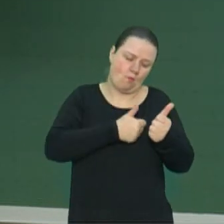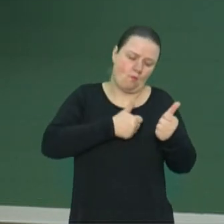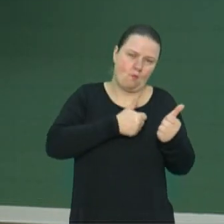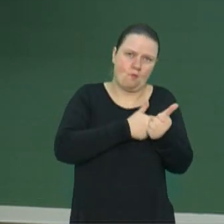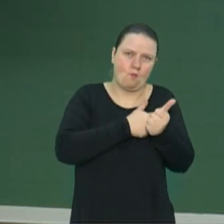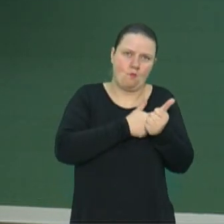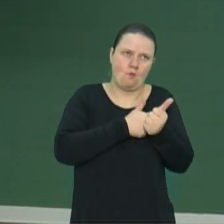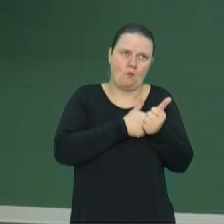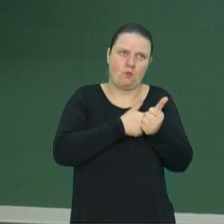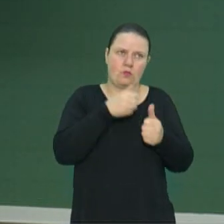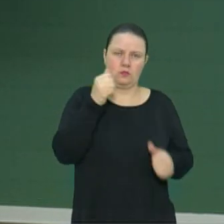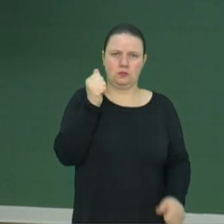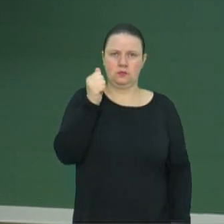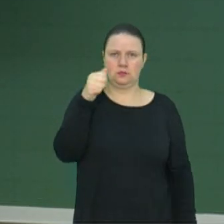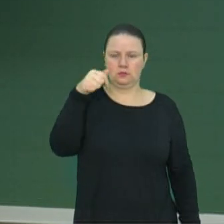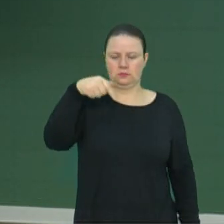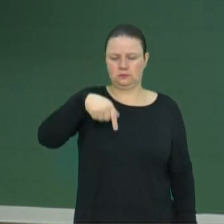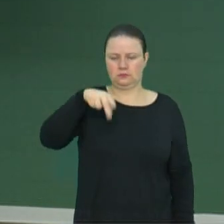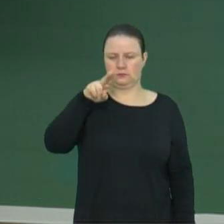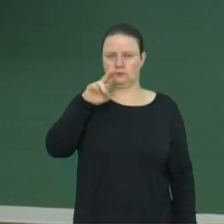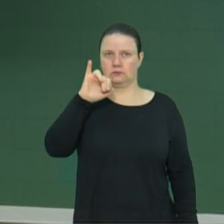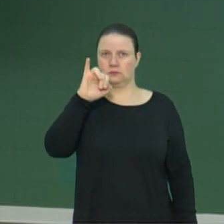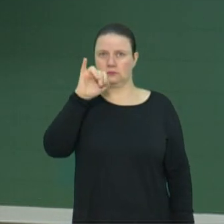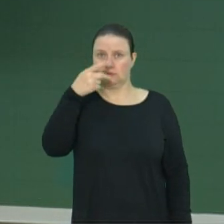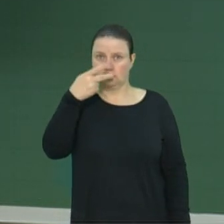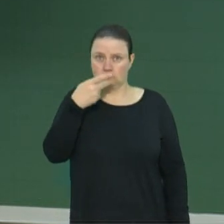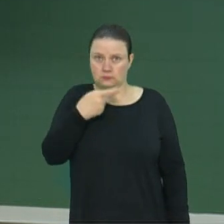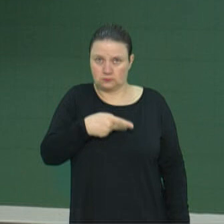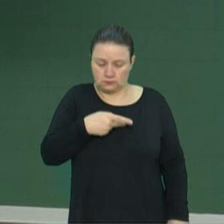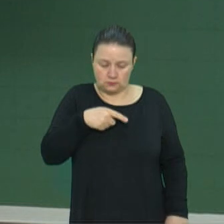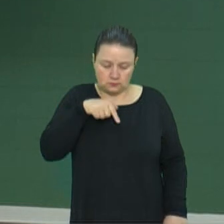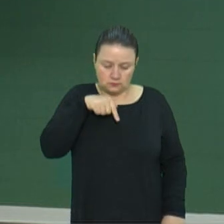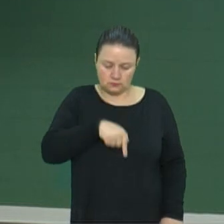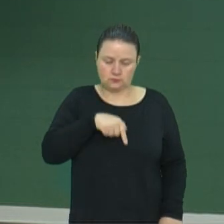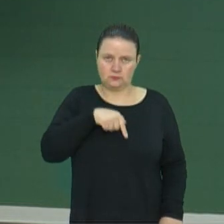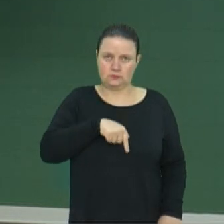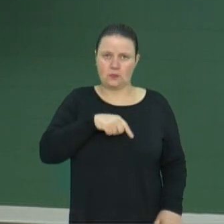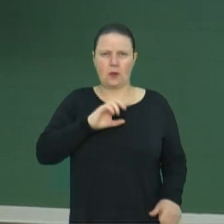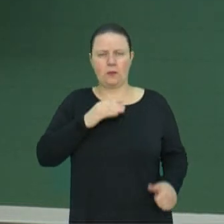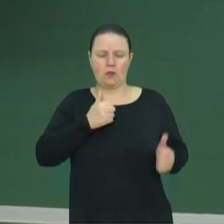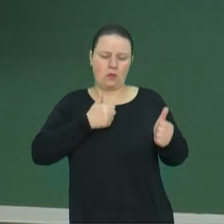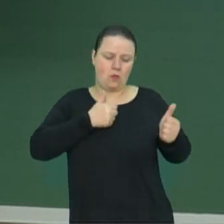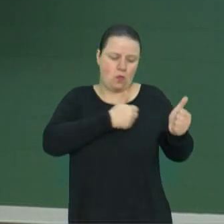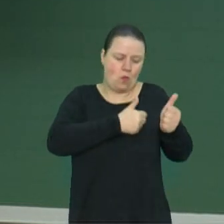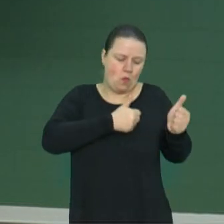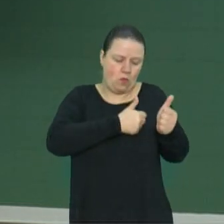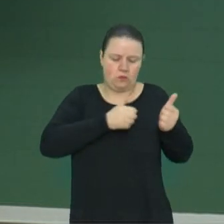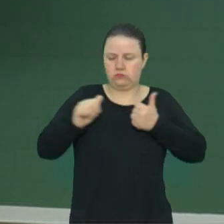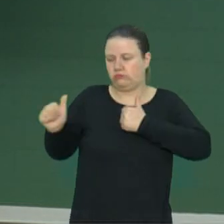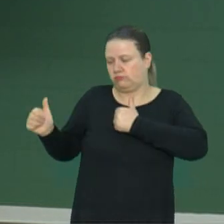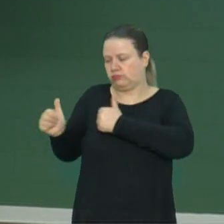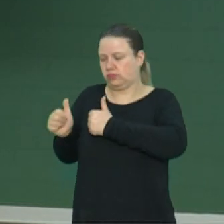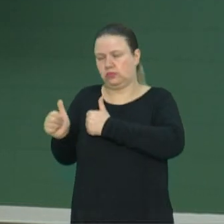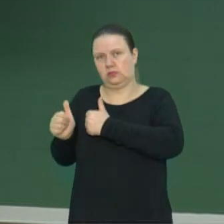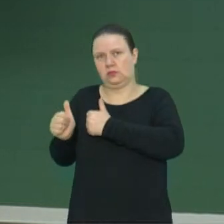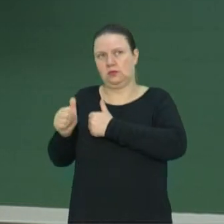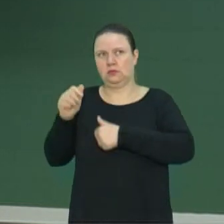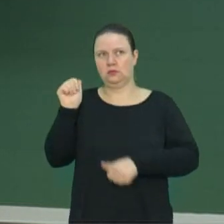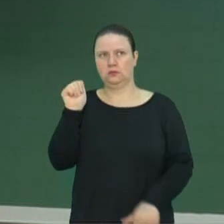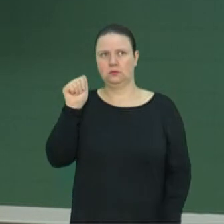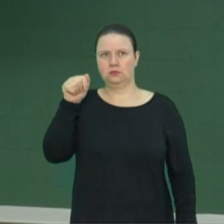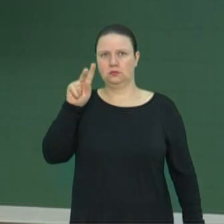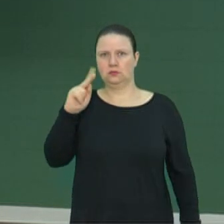digo aqui, para poder lembrar com mais facilidade. Quando algo está mais ou menos perto, eu vou usar o